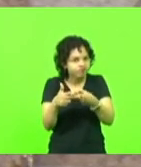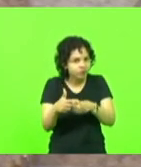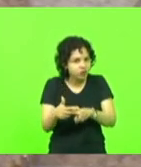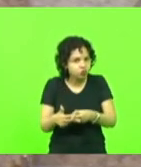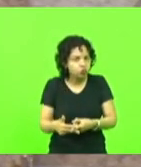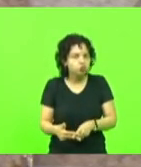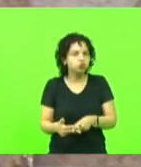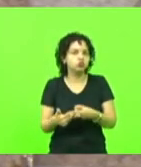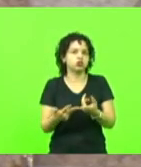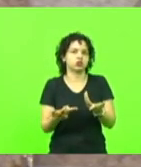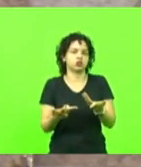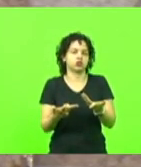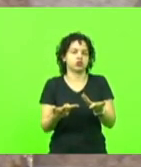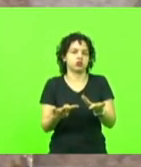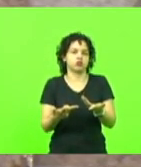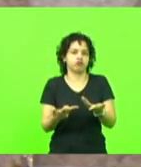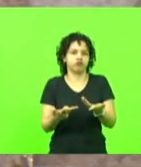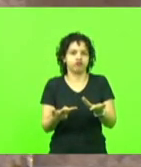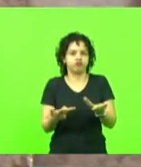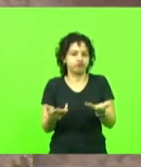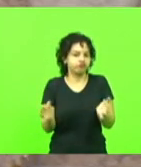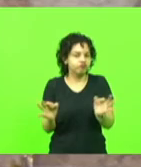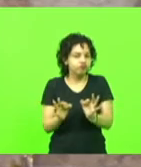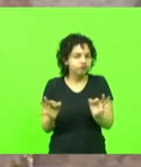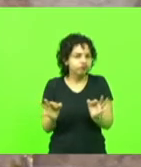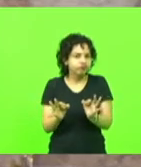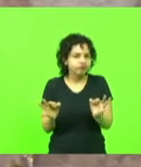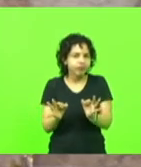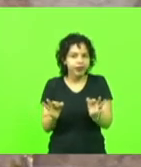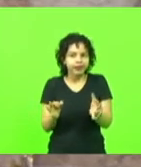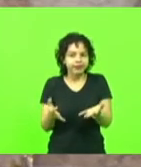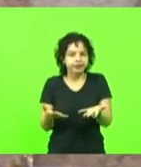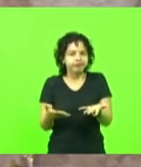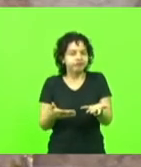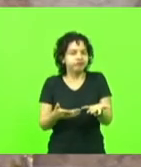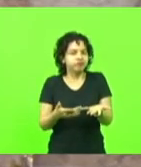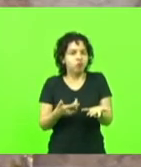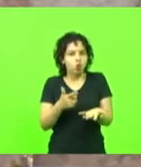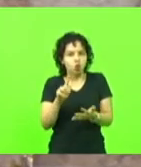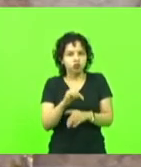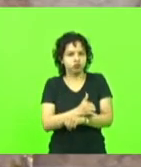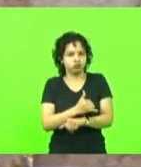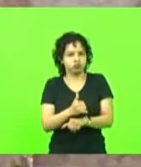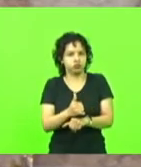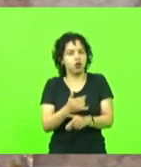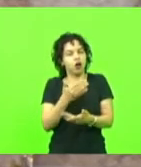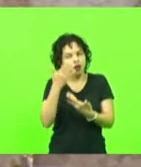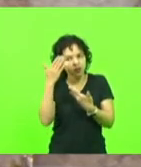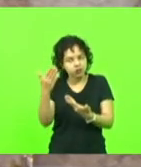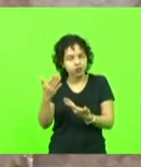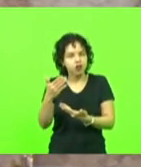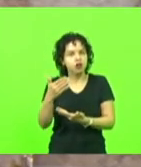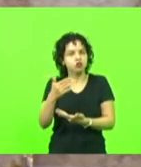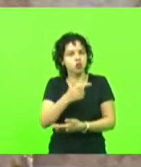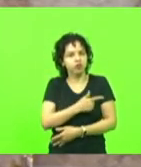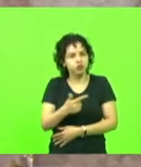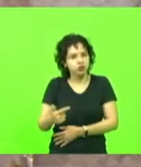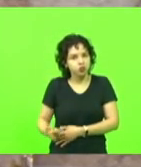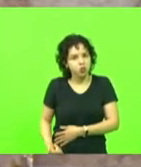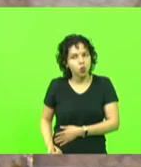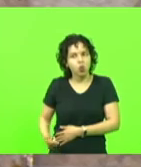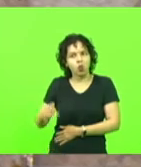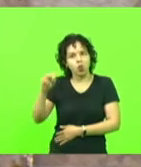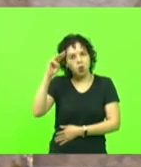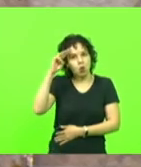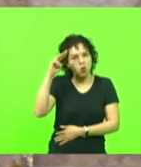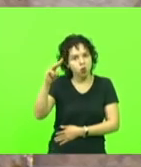uma saída. Então, a gente agradece ao governador Moisés, ao secretário Tiago Vieira,